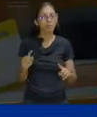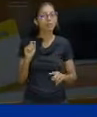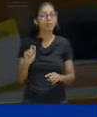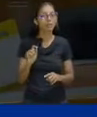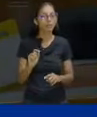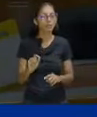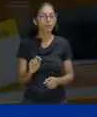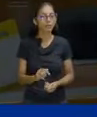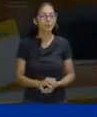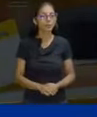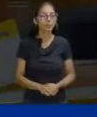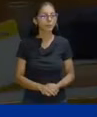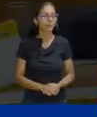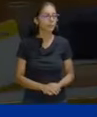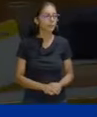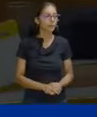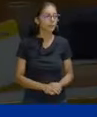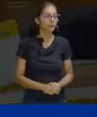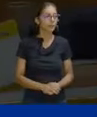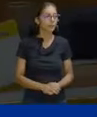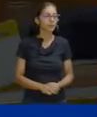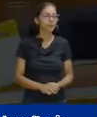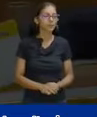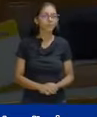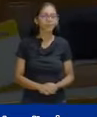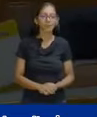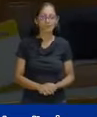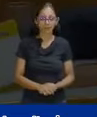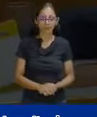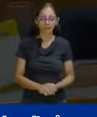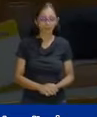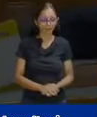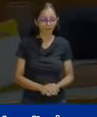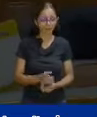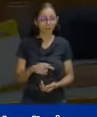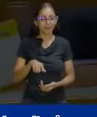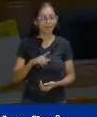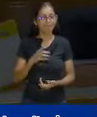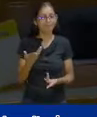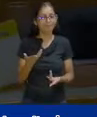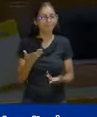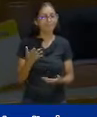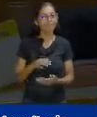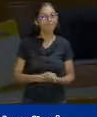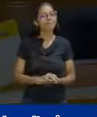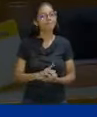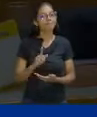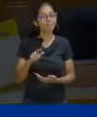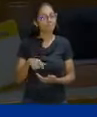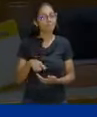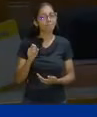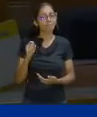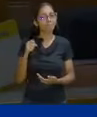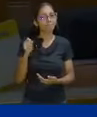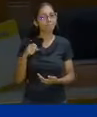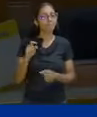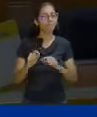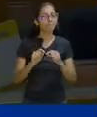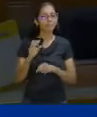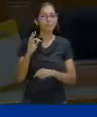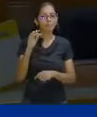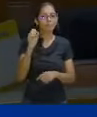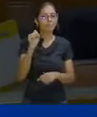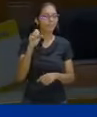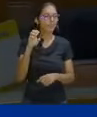heterodoxo, né, o entendimento que vem reinando lá, para não dizer que é inusitado, porque o que o TSE faz? Ele